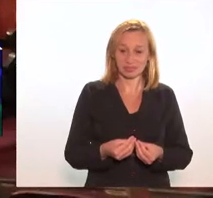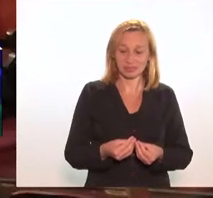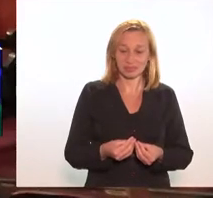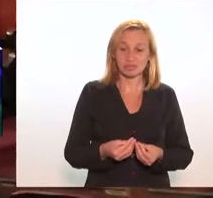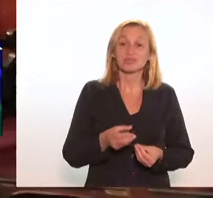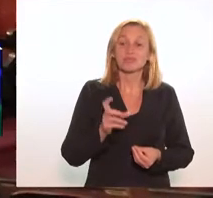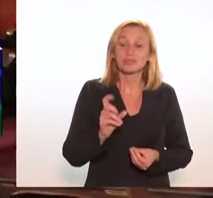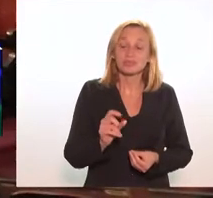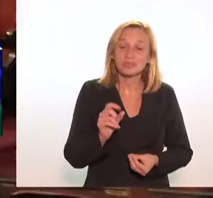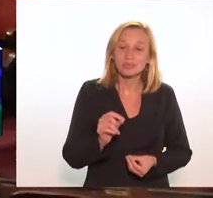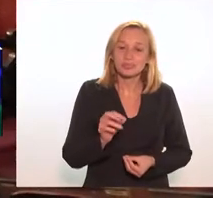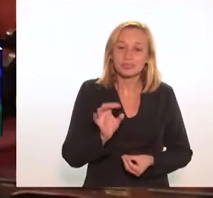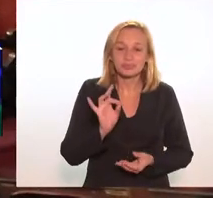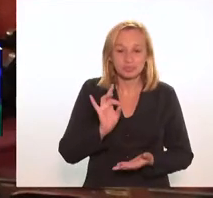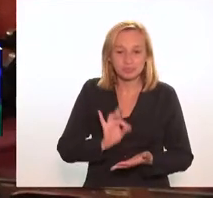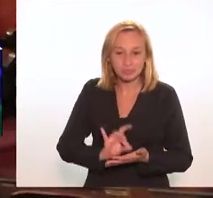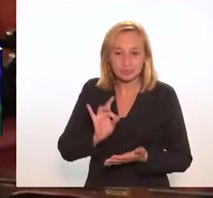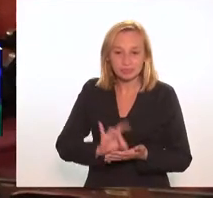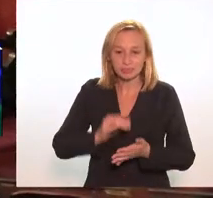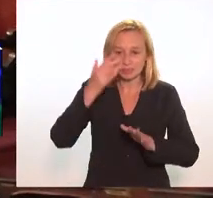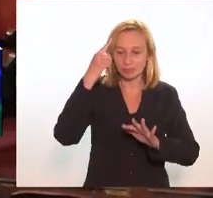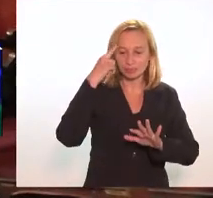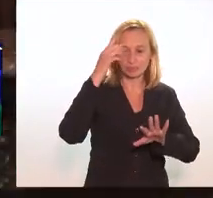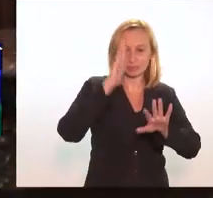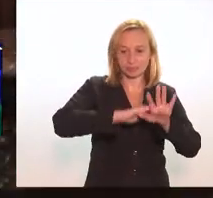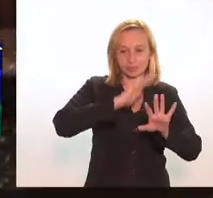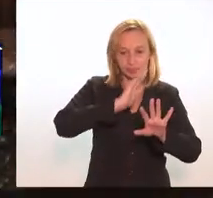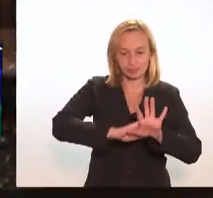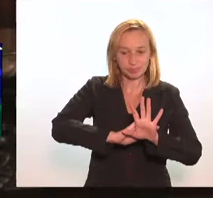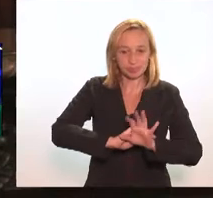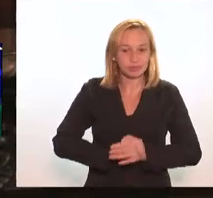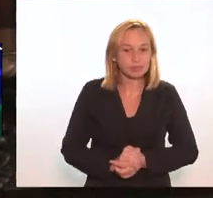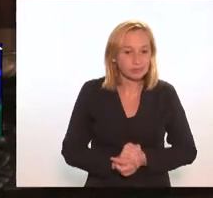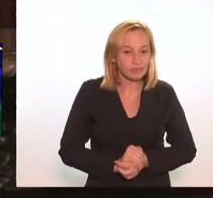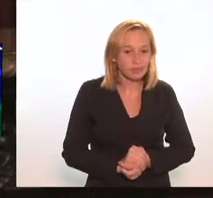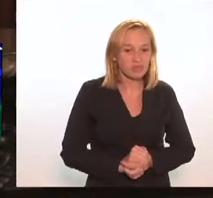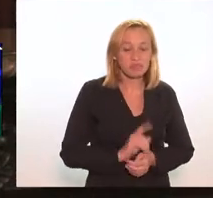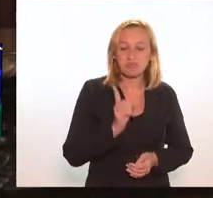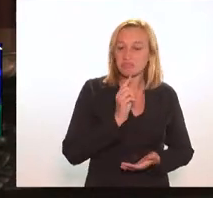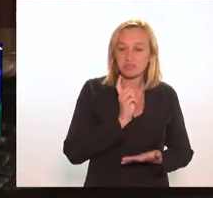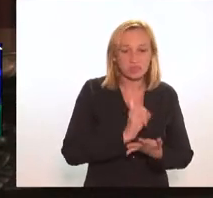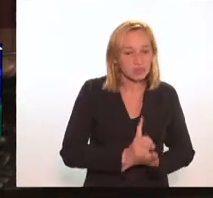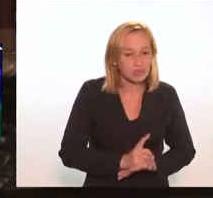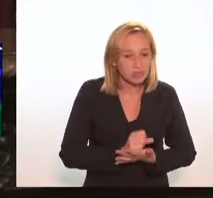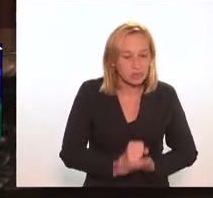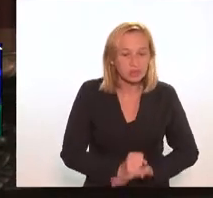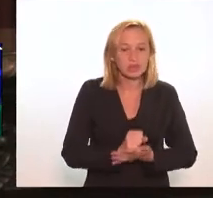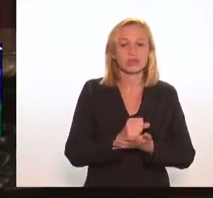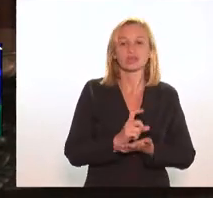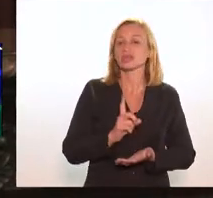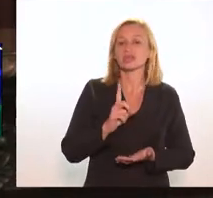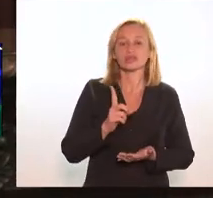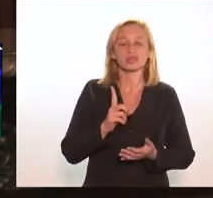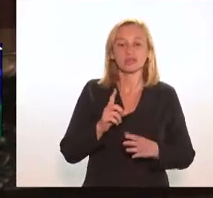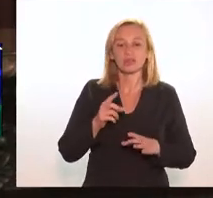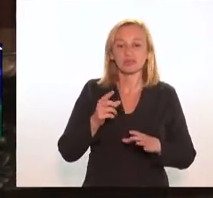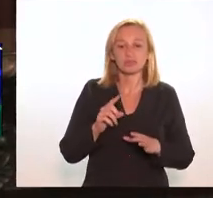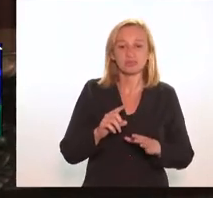é puramente ideológico e que não se sustenta e que não se